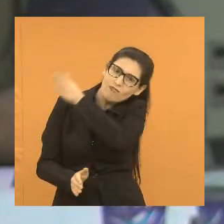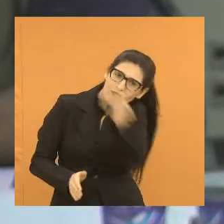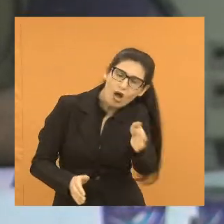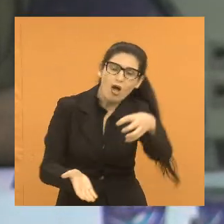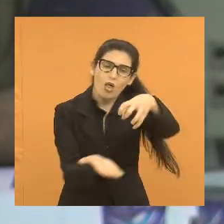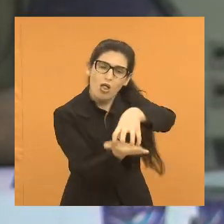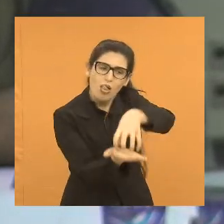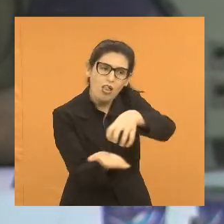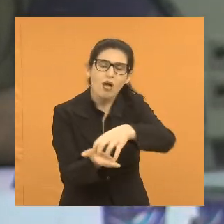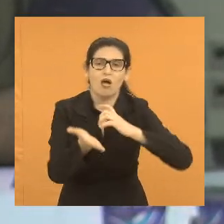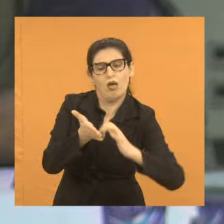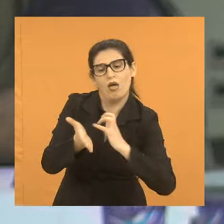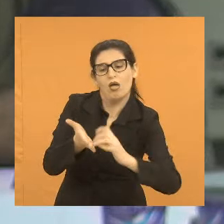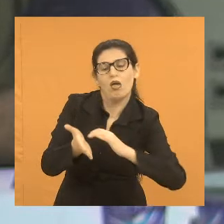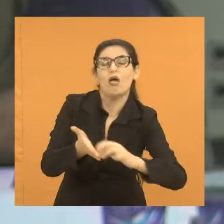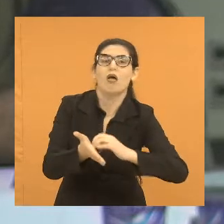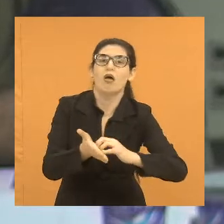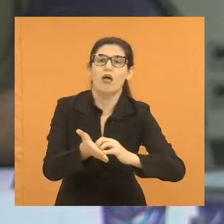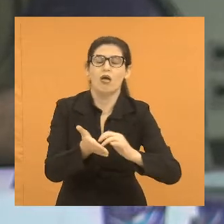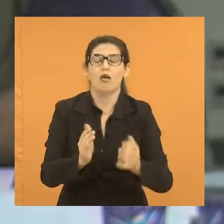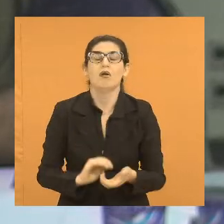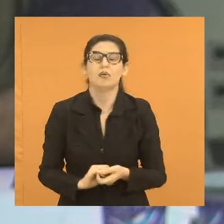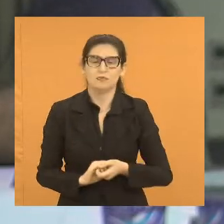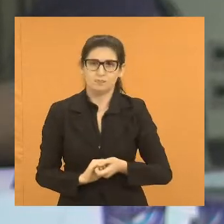com o nosso Departamento de Ouvidoria.